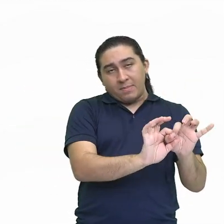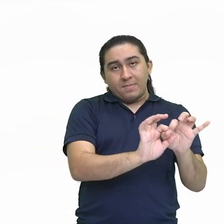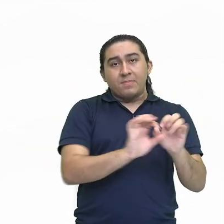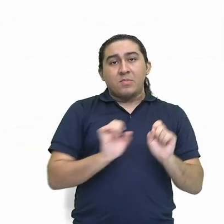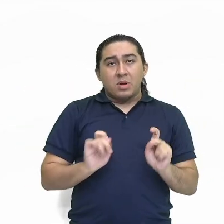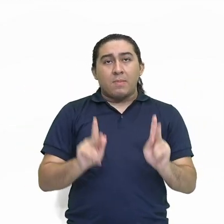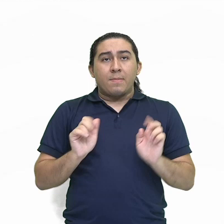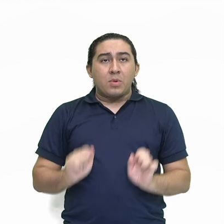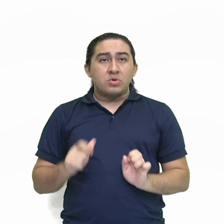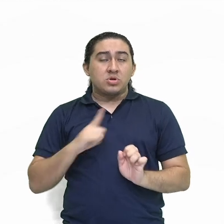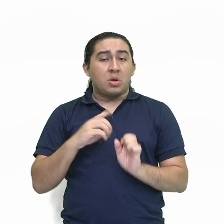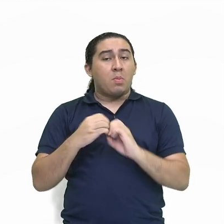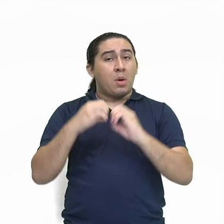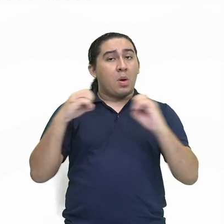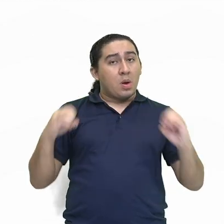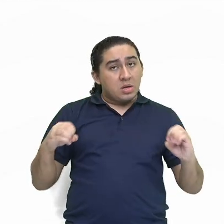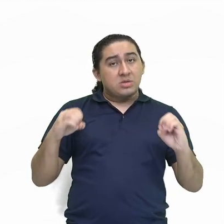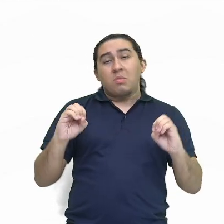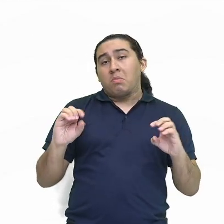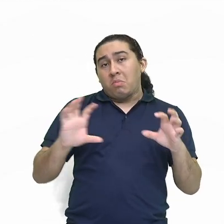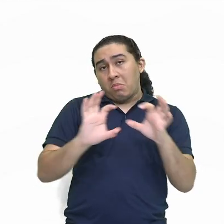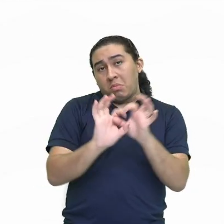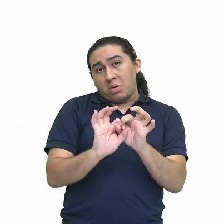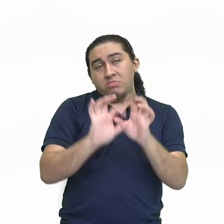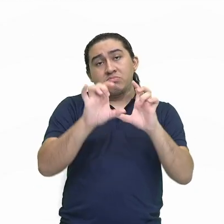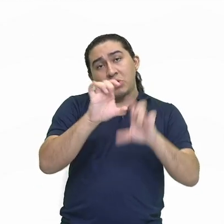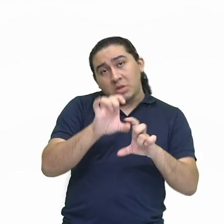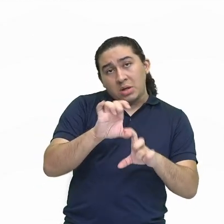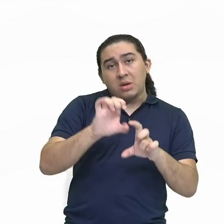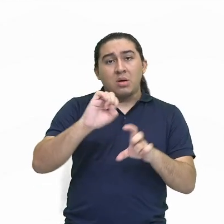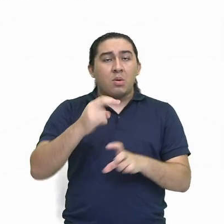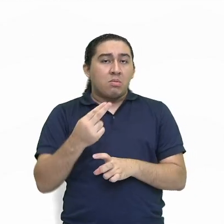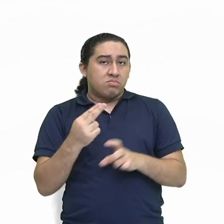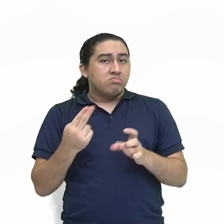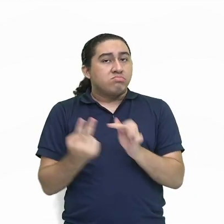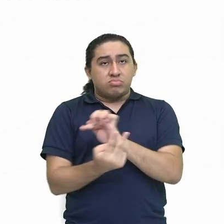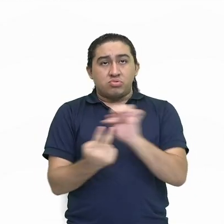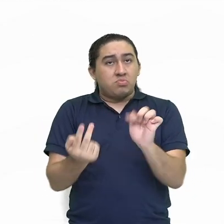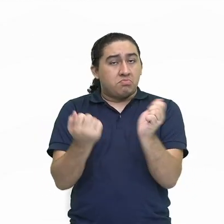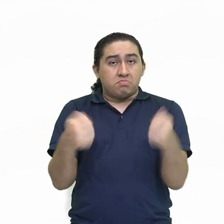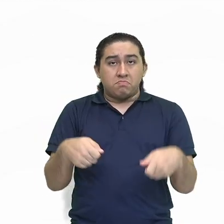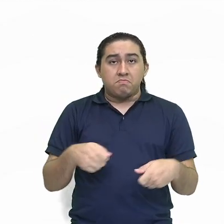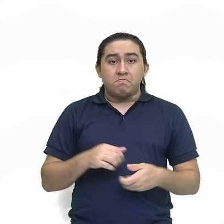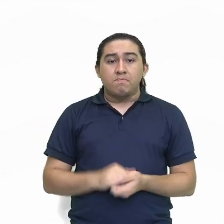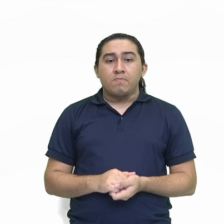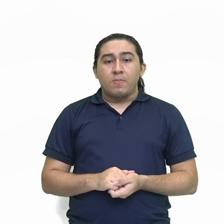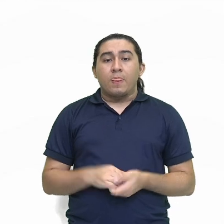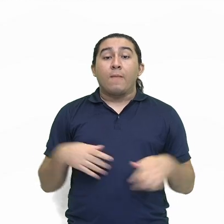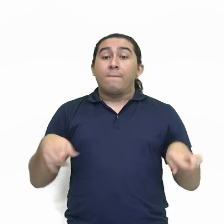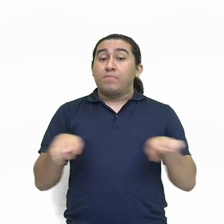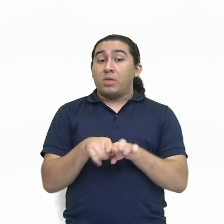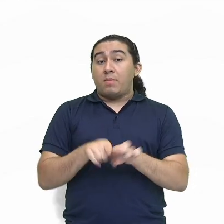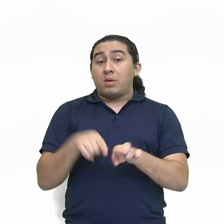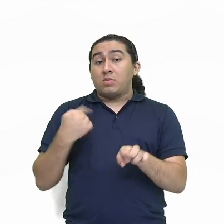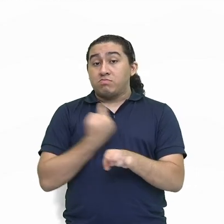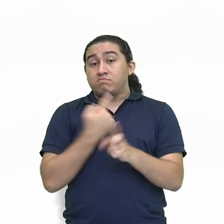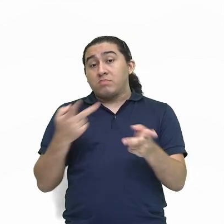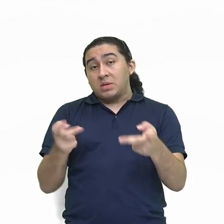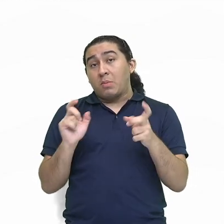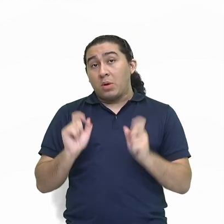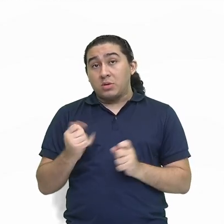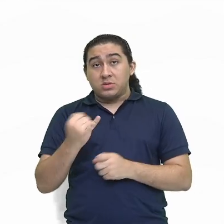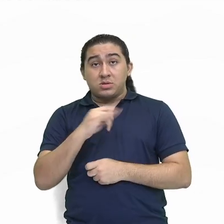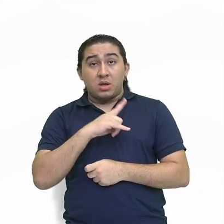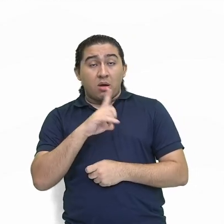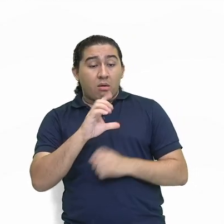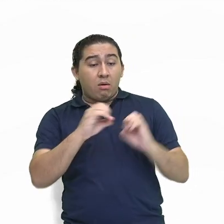Que pode ser uma oração coordenada ou uma oração subordinada. A gente também vai ver quando a oração